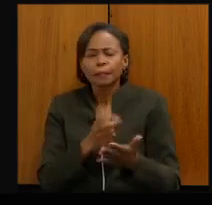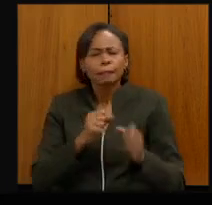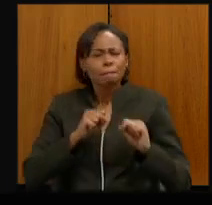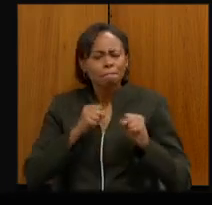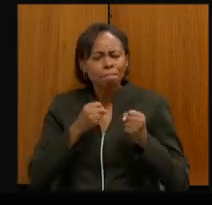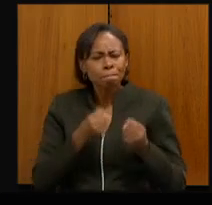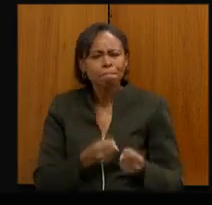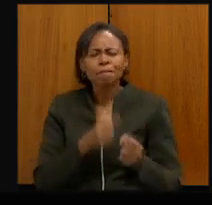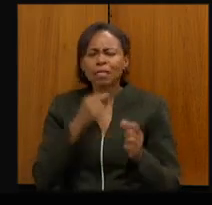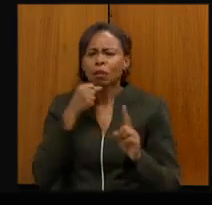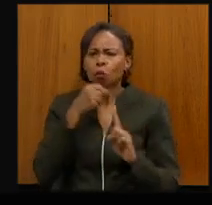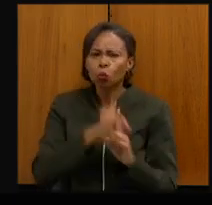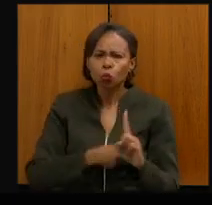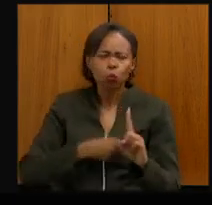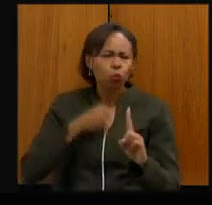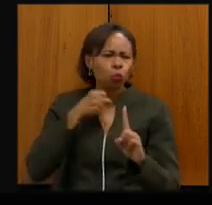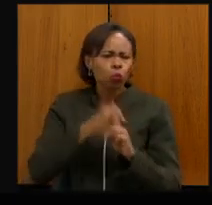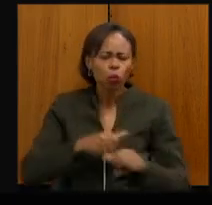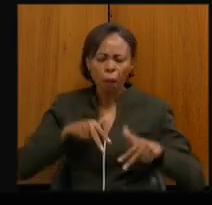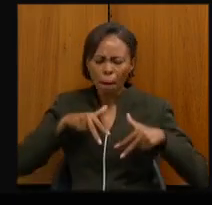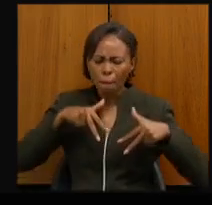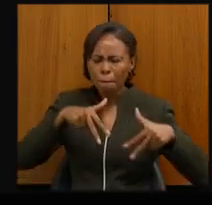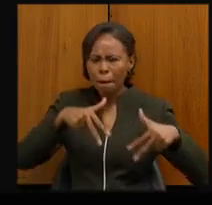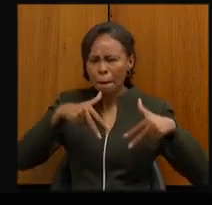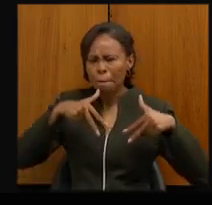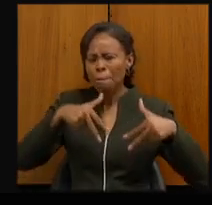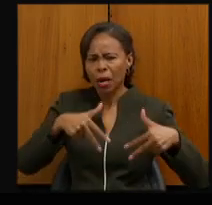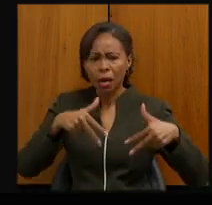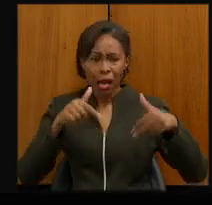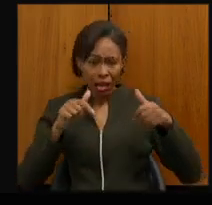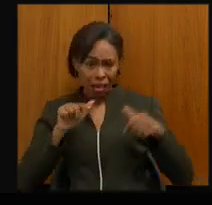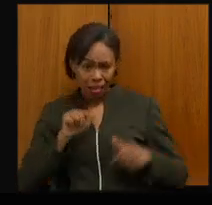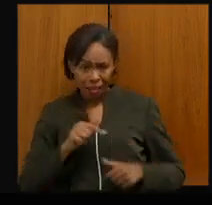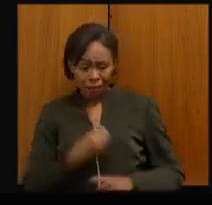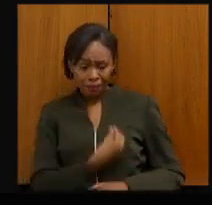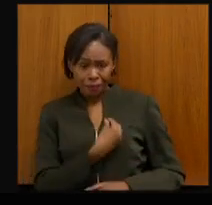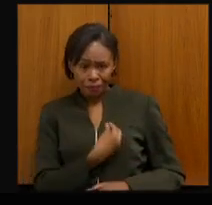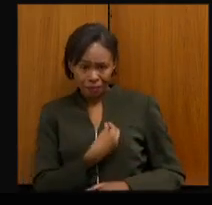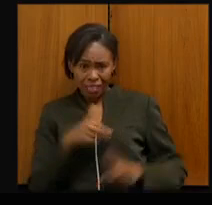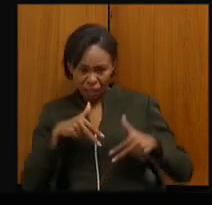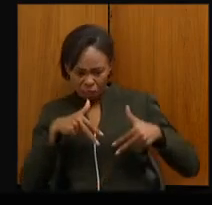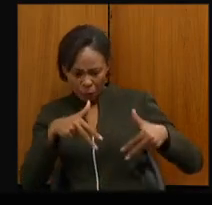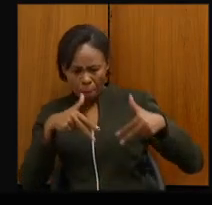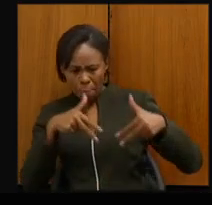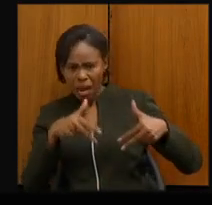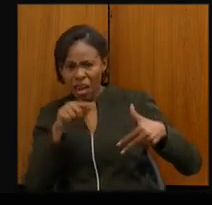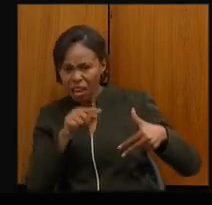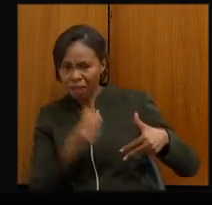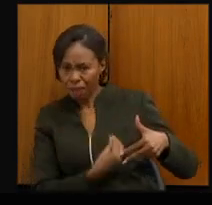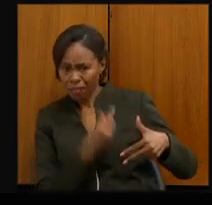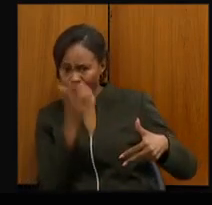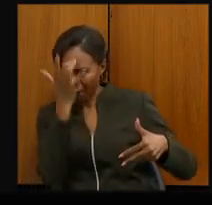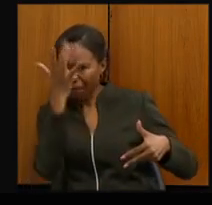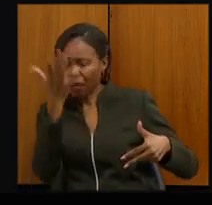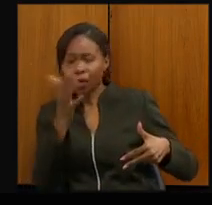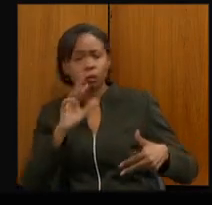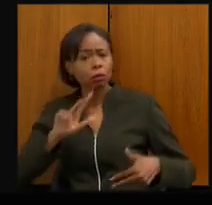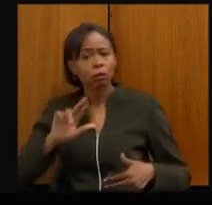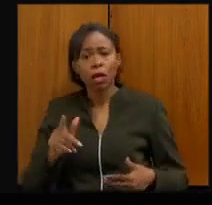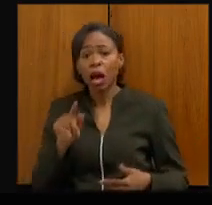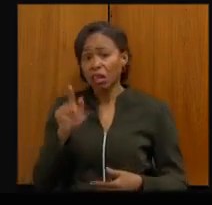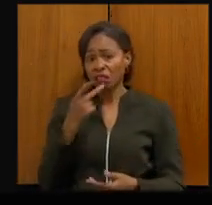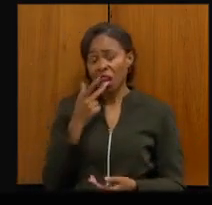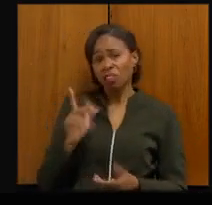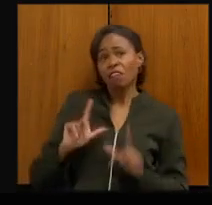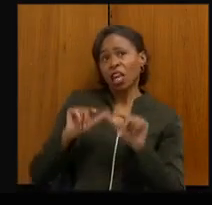fazer a sua militância porque a o gritante ela não é fácil as pessoas design você só vive viajando